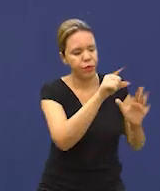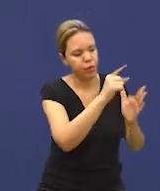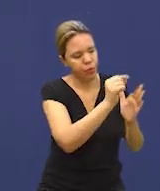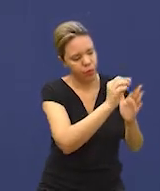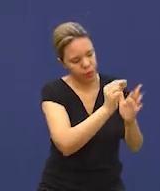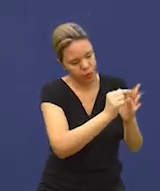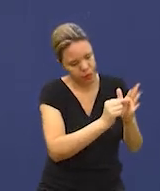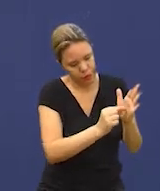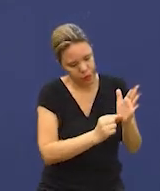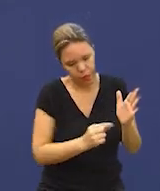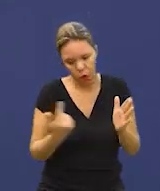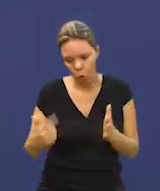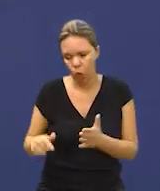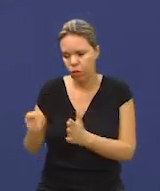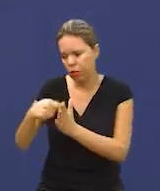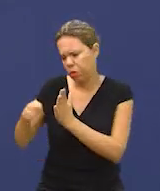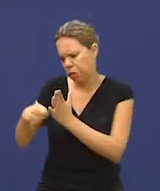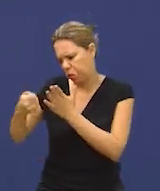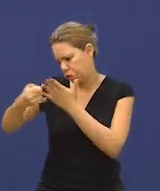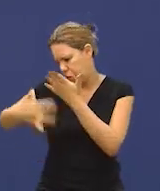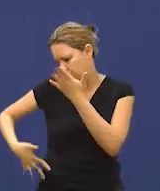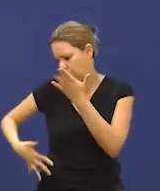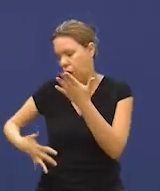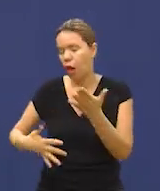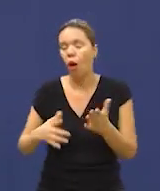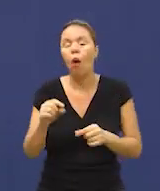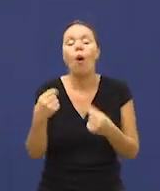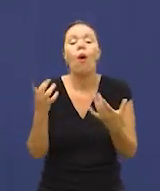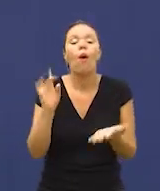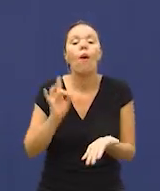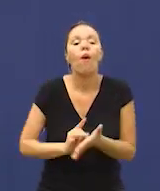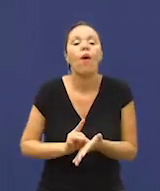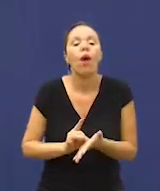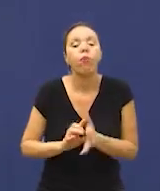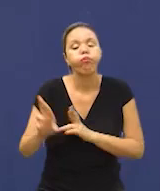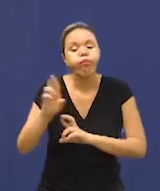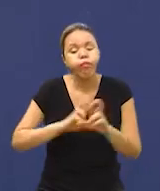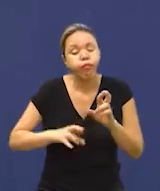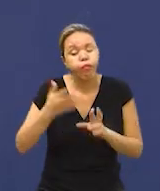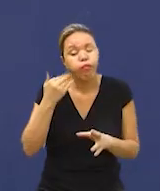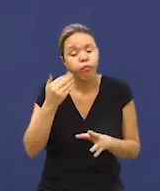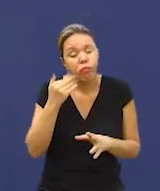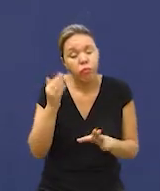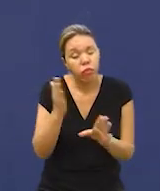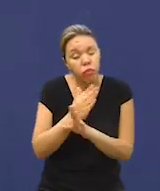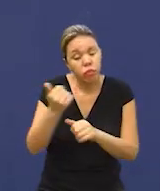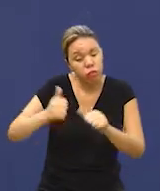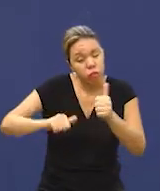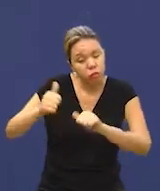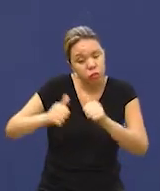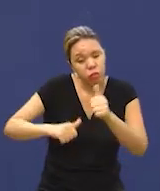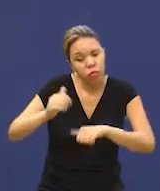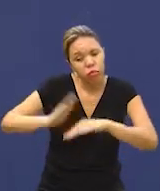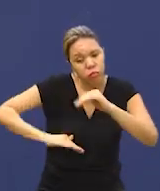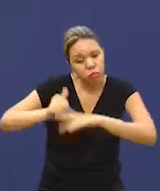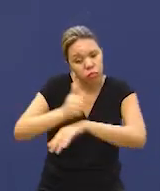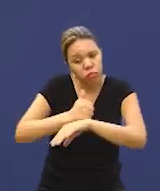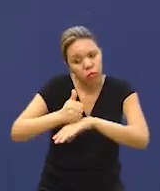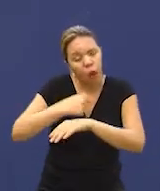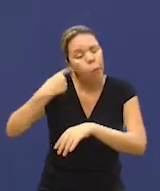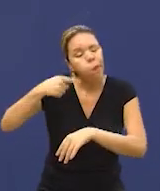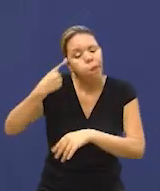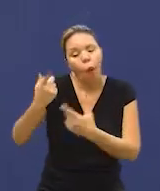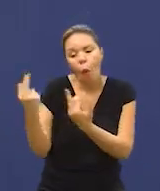e depois uma fase dissertativa. E o motivo dele realmente é para afunilar um pouco esses profissionais, porque o advogado, assim